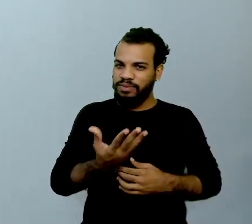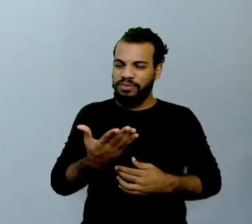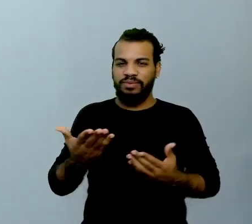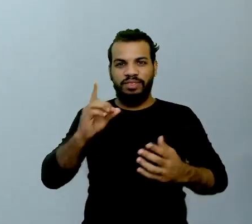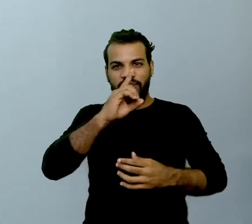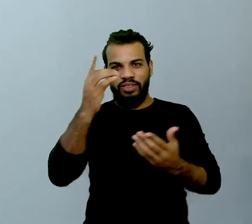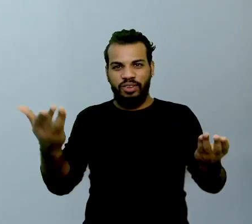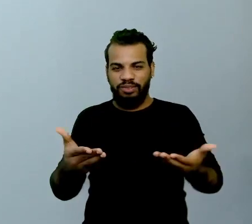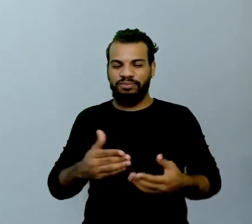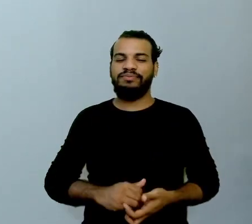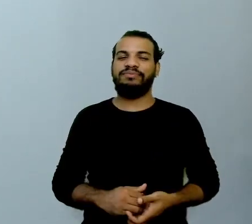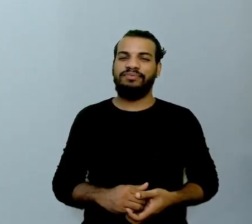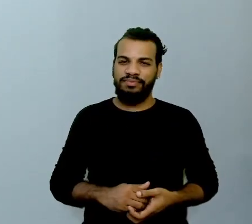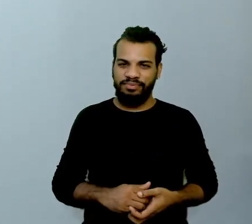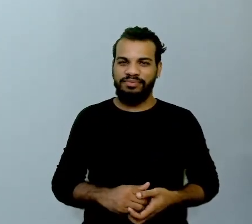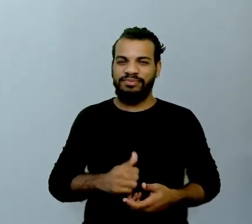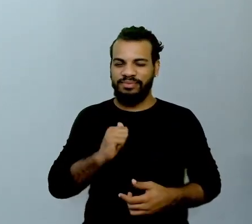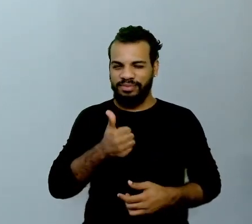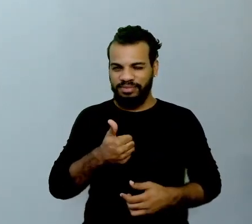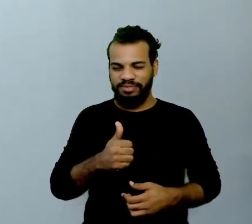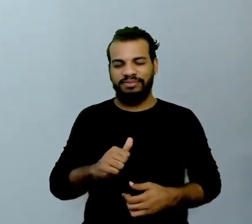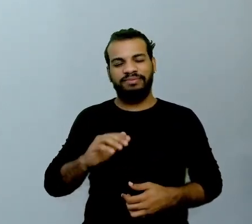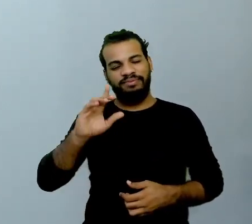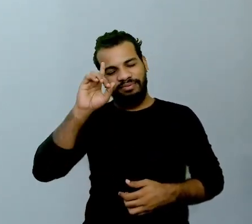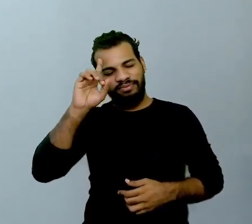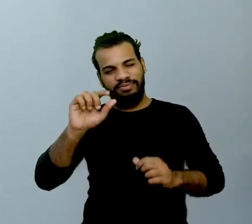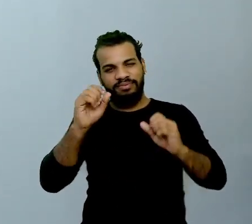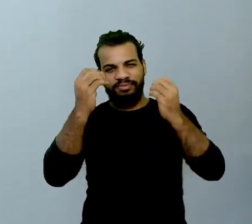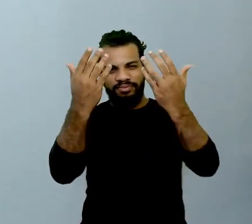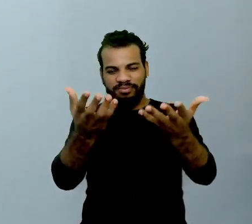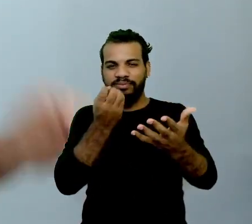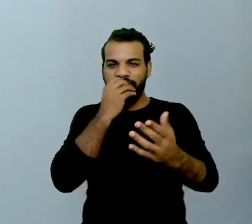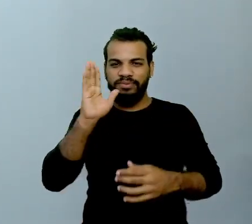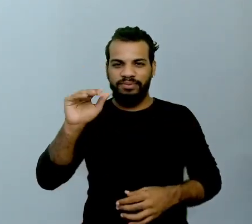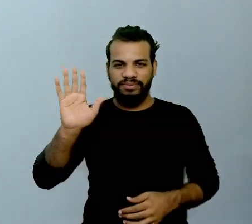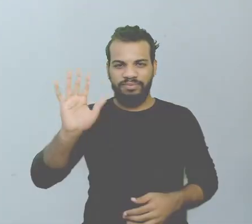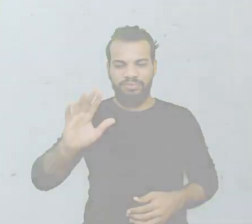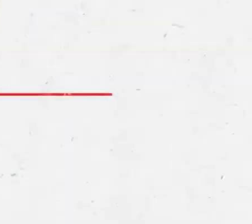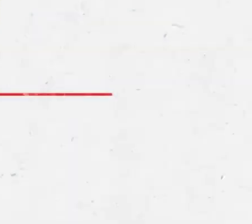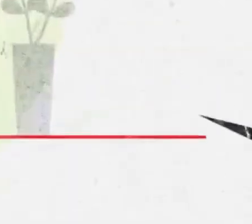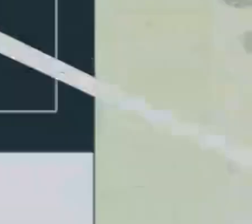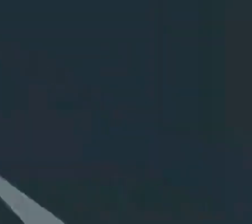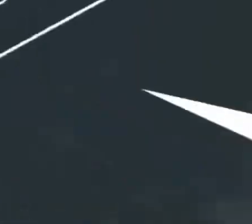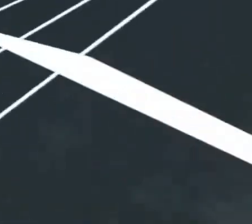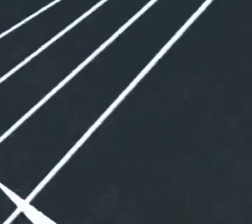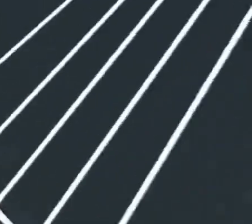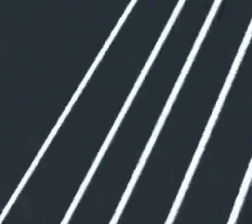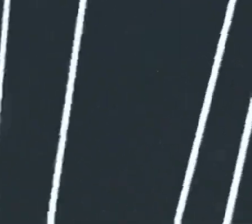de hoje, tá bom? Fica com Deus, fica bem, tchau, tchau, até a próxima.